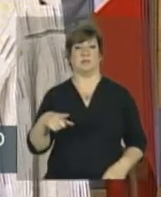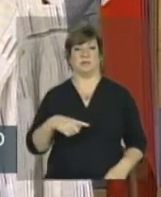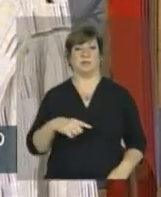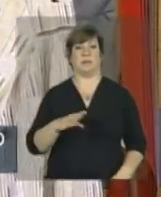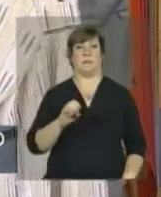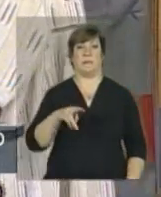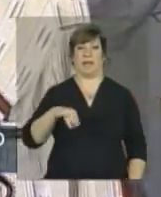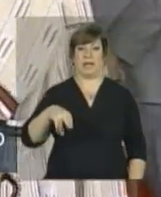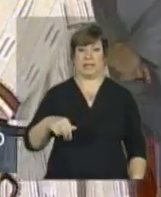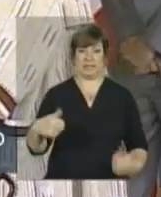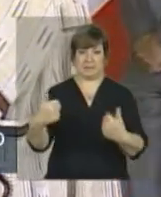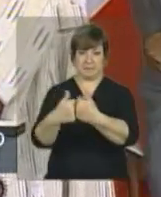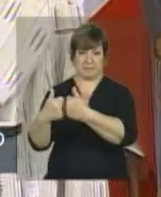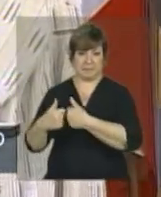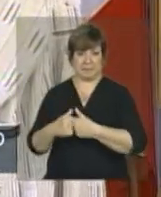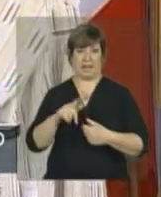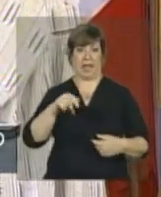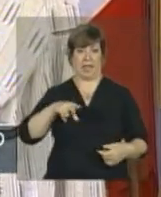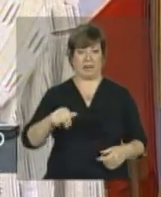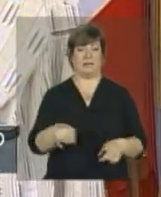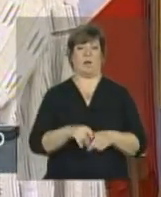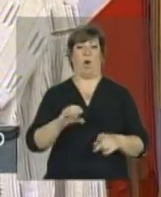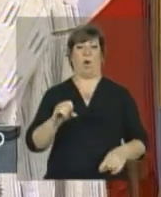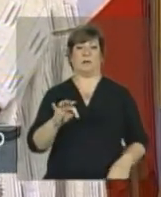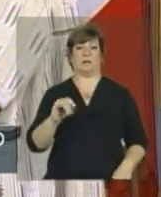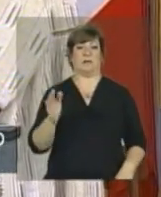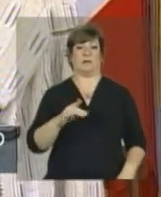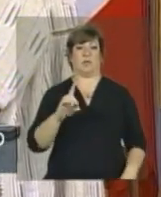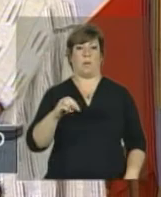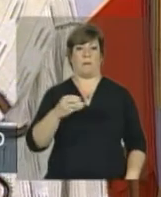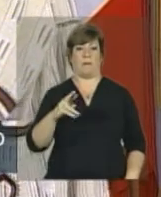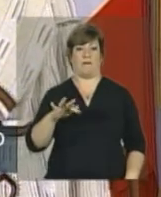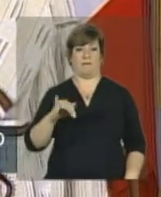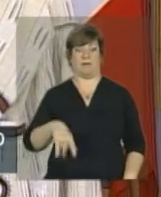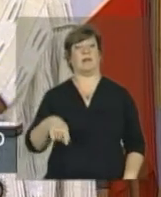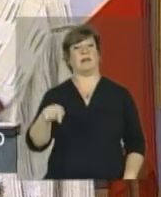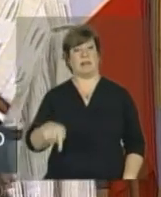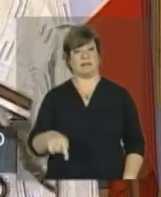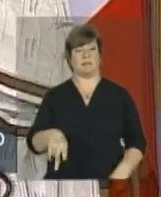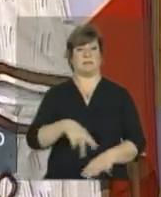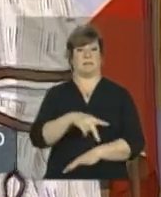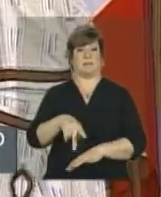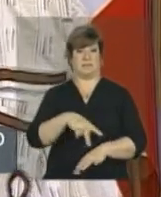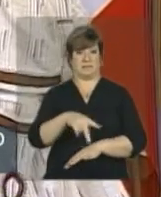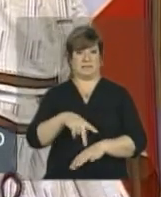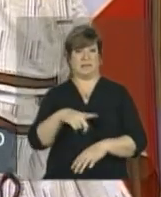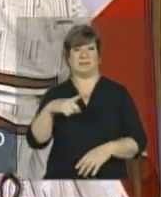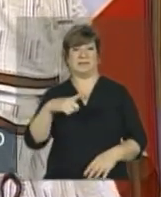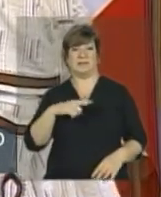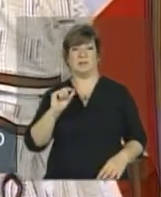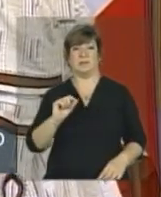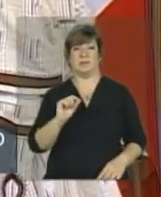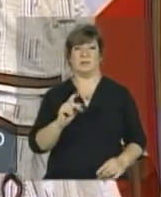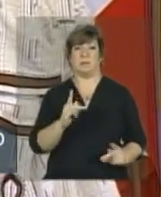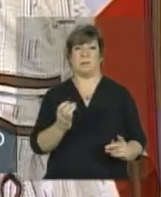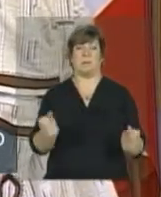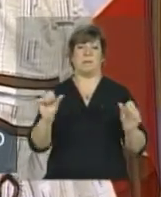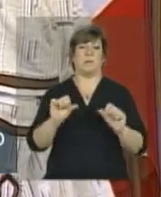Benin, Gana e Costa do Marfim. O país tem a pior taxa de alfabetização do mundo,